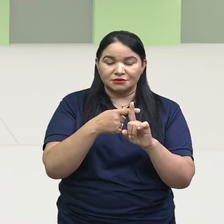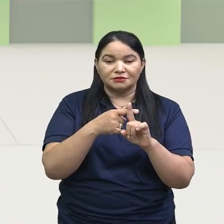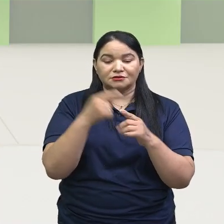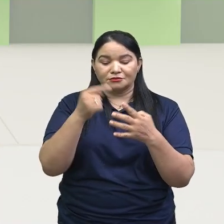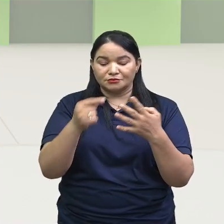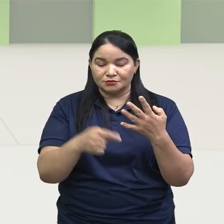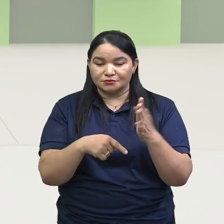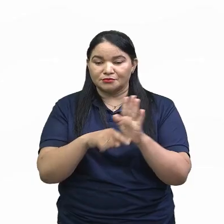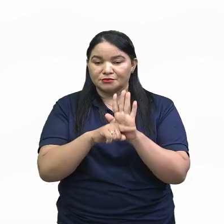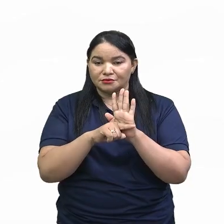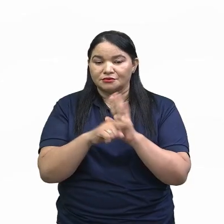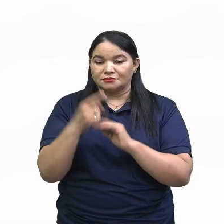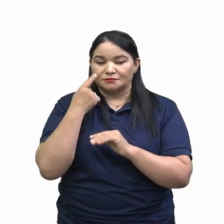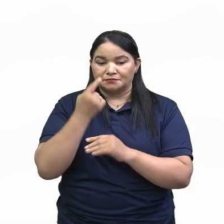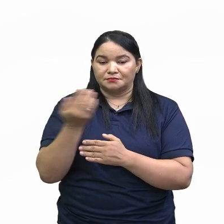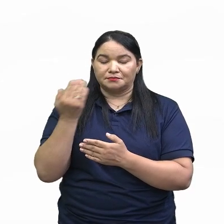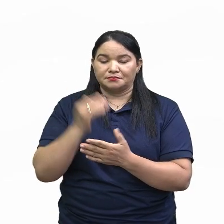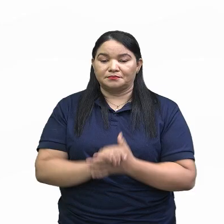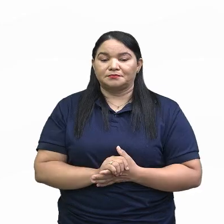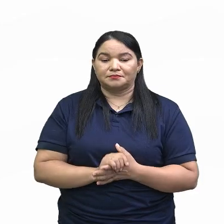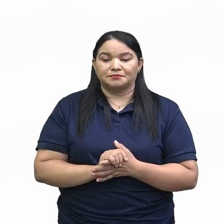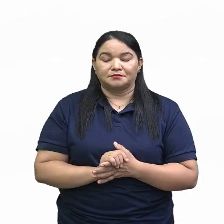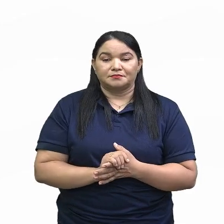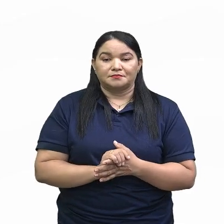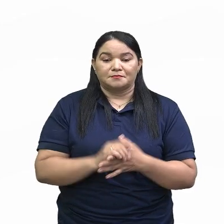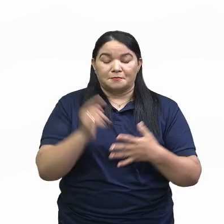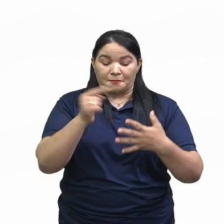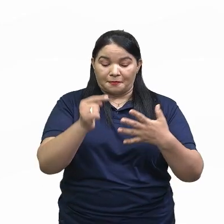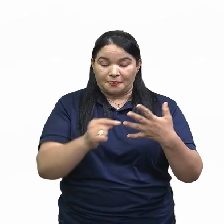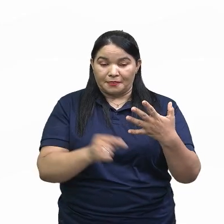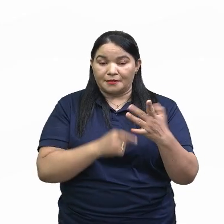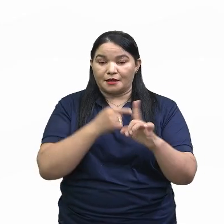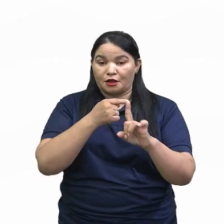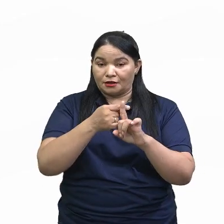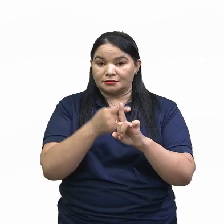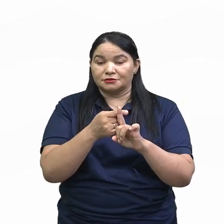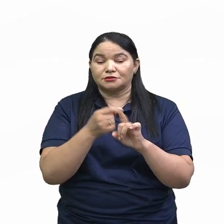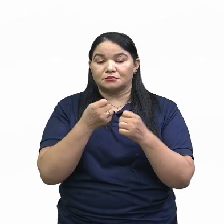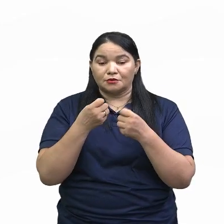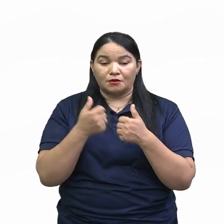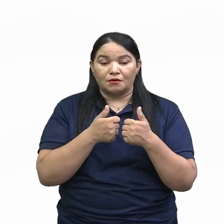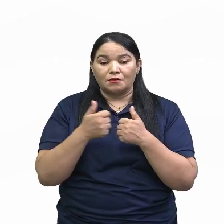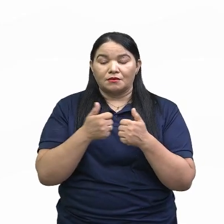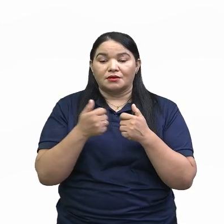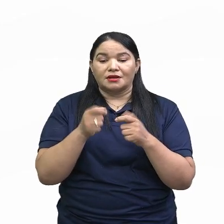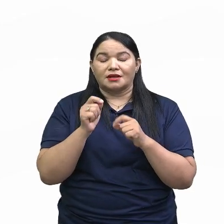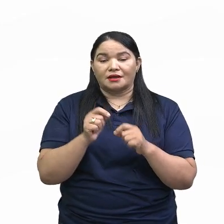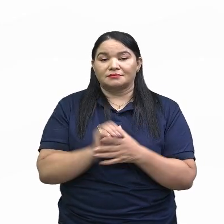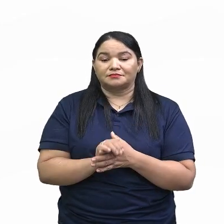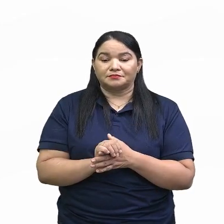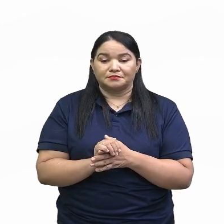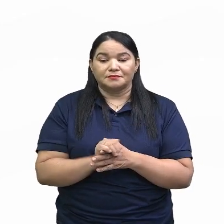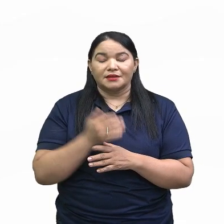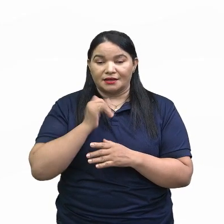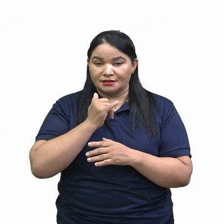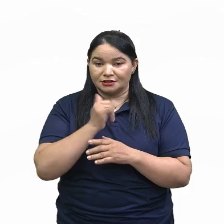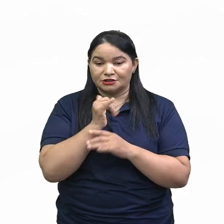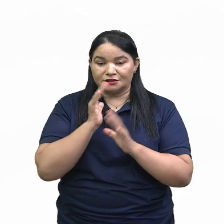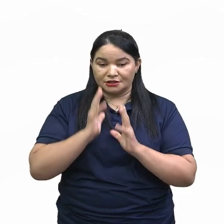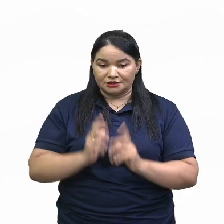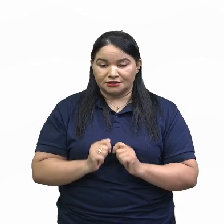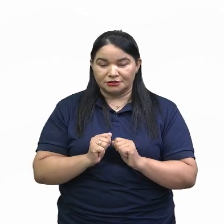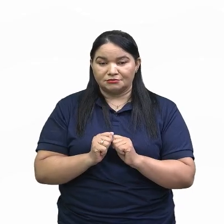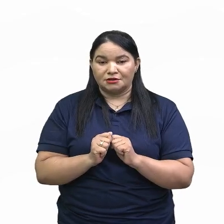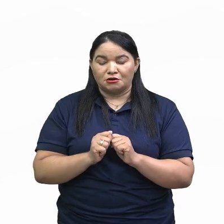alternativas de energia. Olha só, principais vantagens. Elas são consideradas energias limpas, menos poluentes